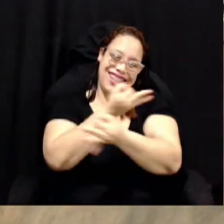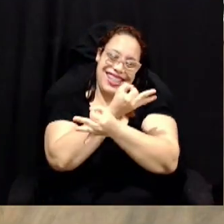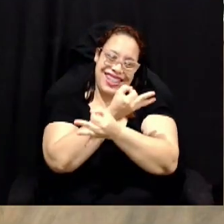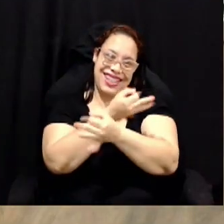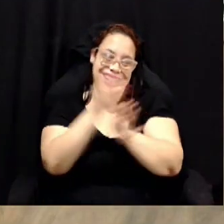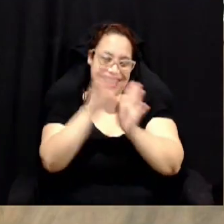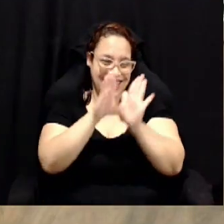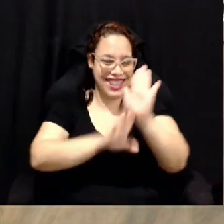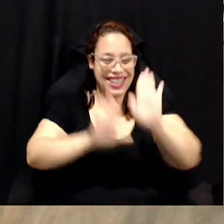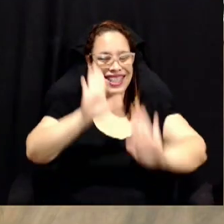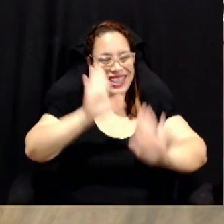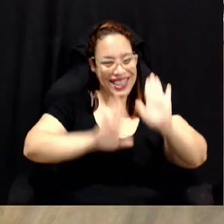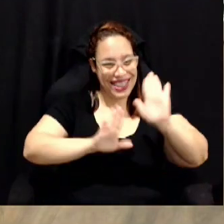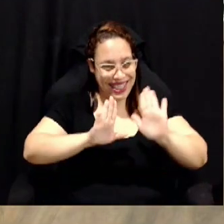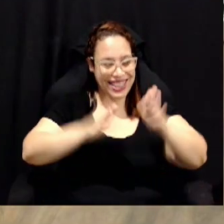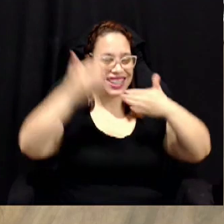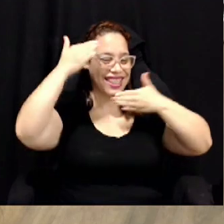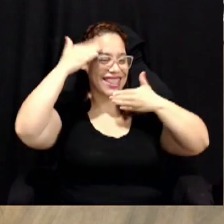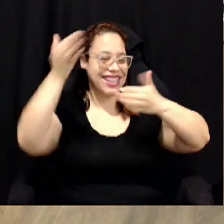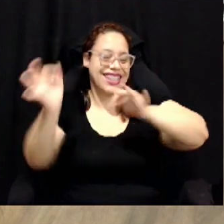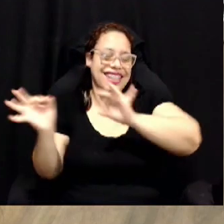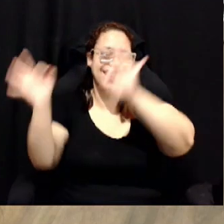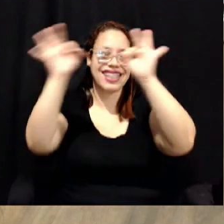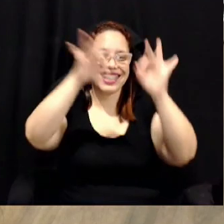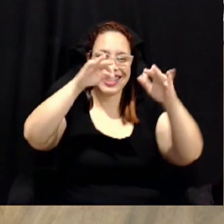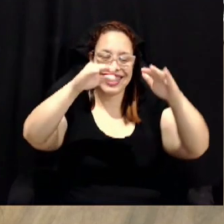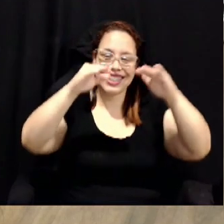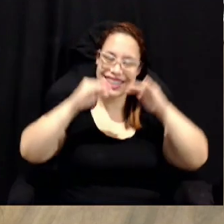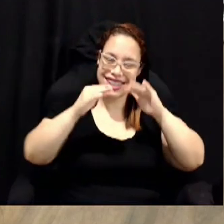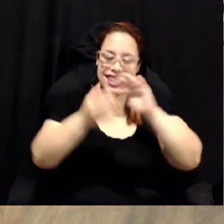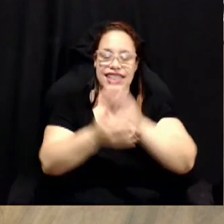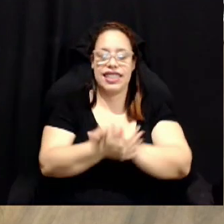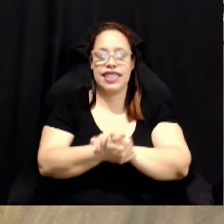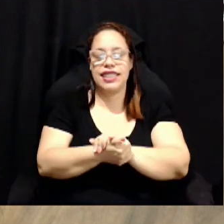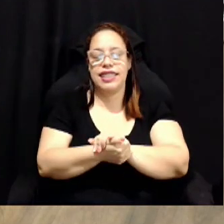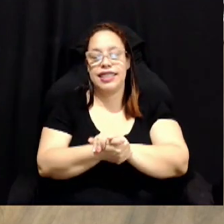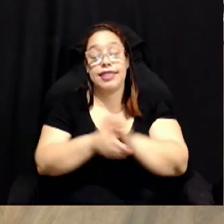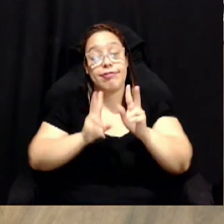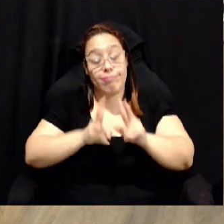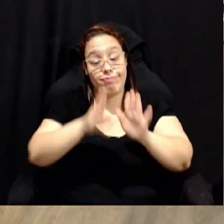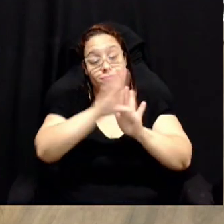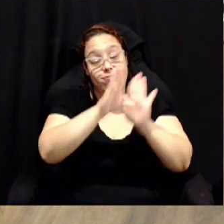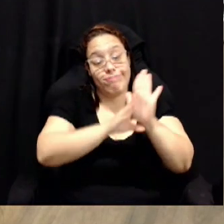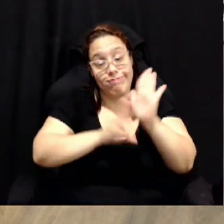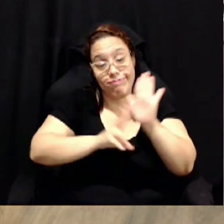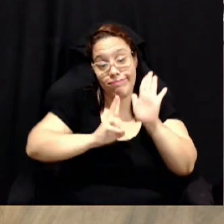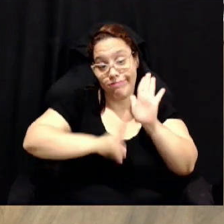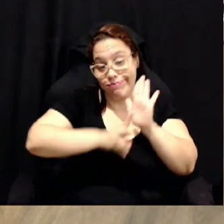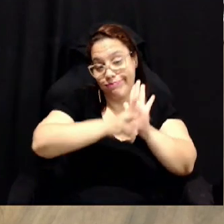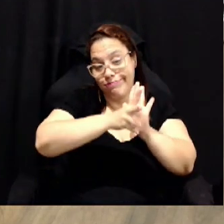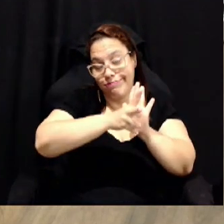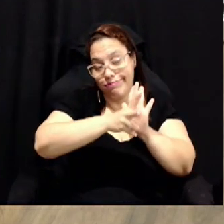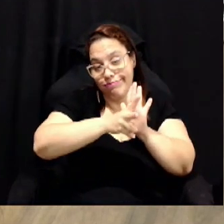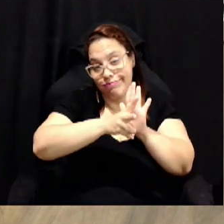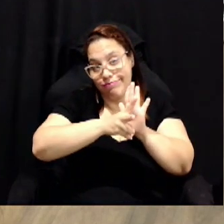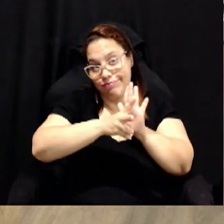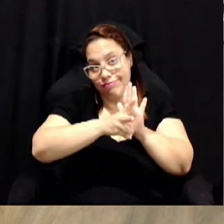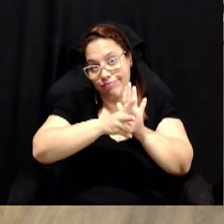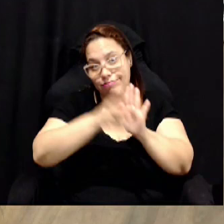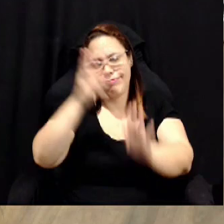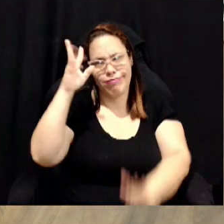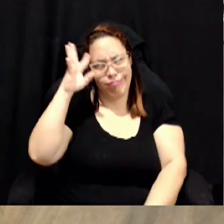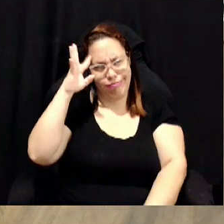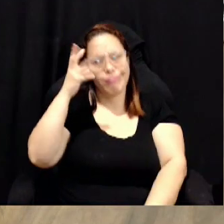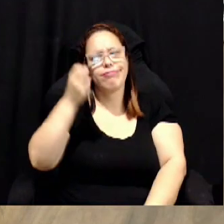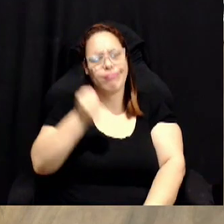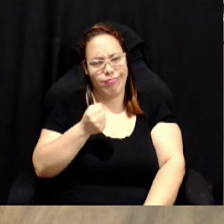de Ordem. Quero agradecer a sua companhia, a sua audiência. Permaneça na nossa programação, tenha mais conscientização, vá atrás